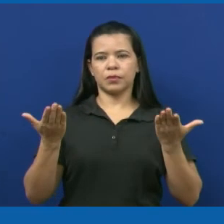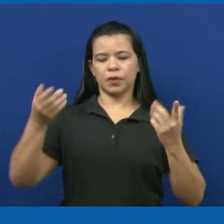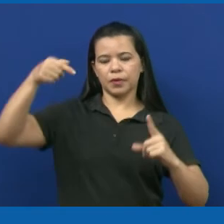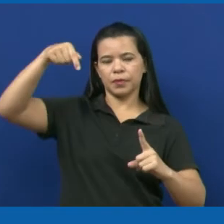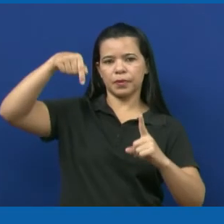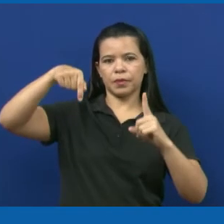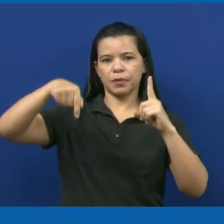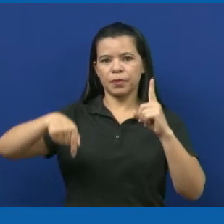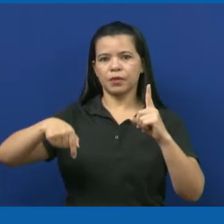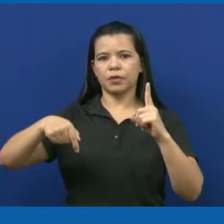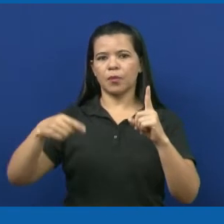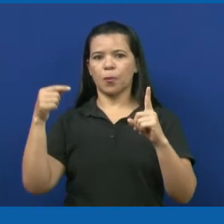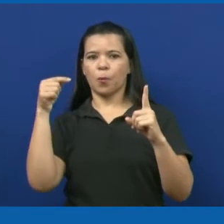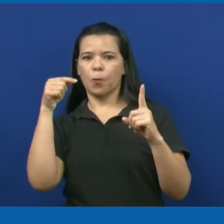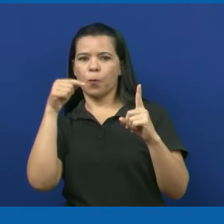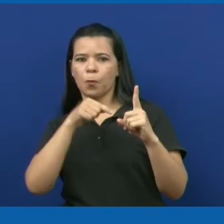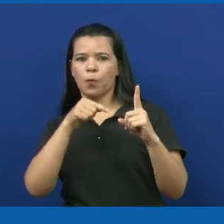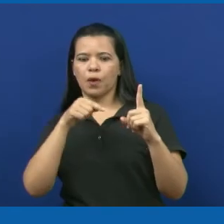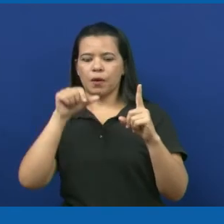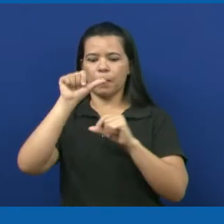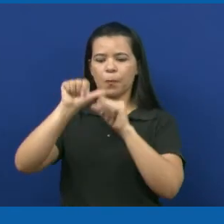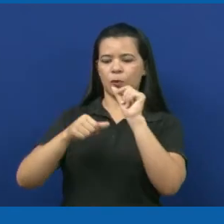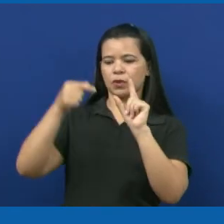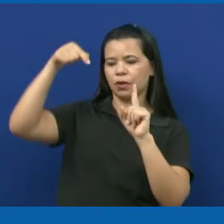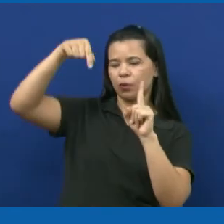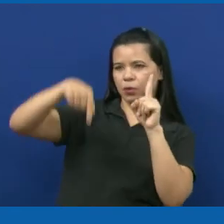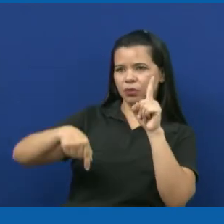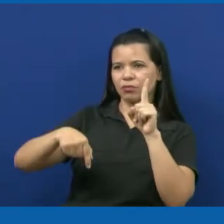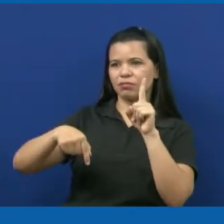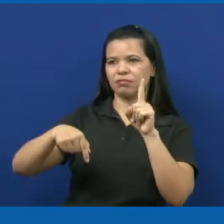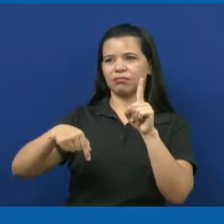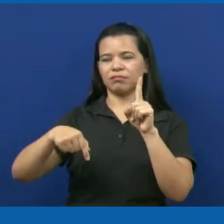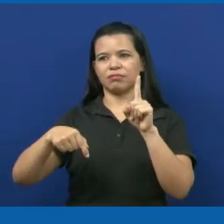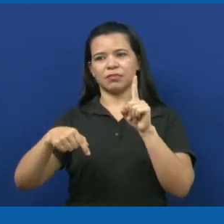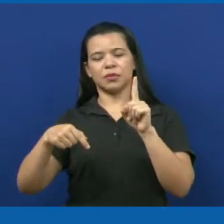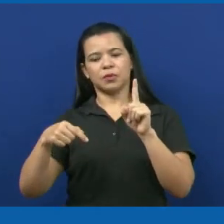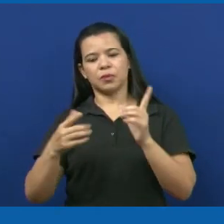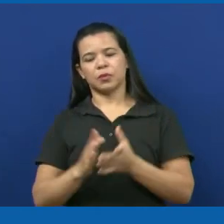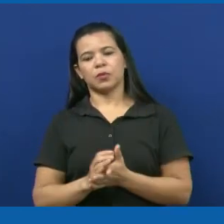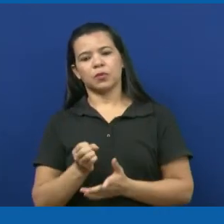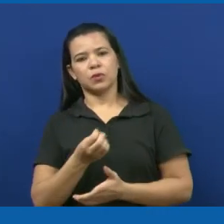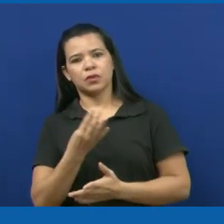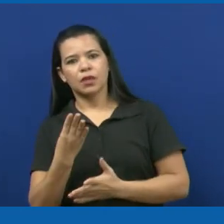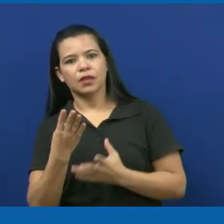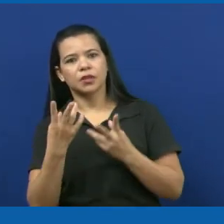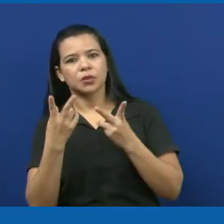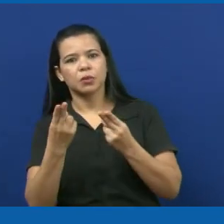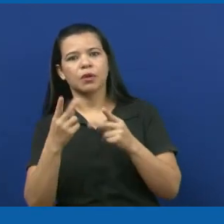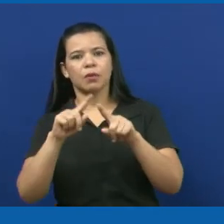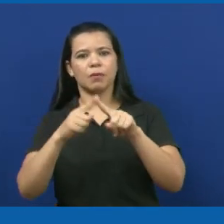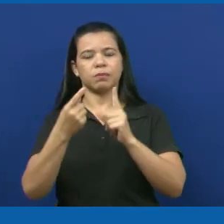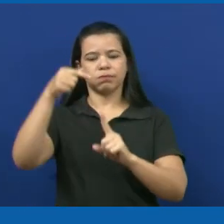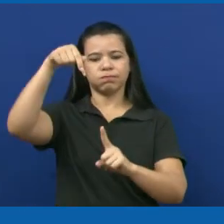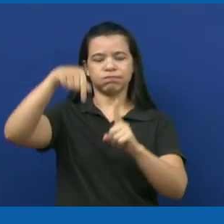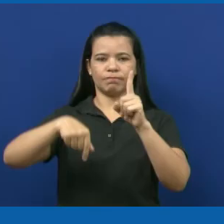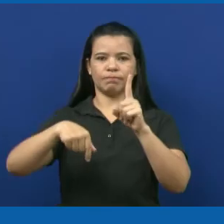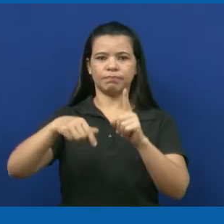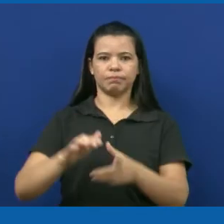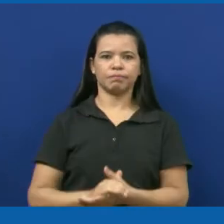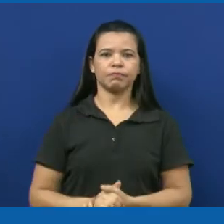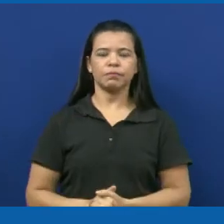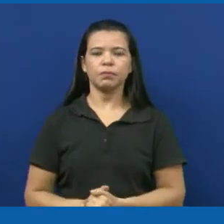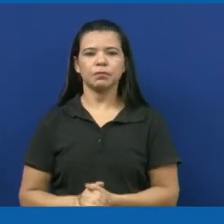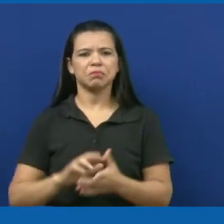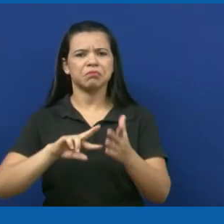uma implica necessariamente na variação da outra, na mesma proporção, porém em sentidos e direção contrários. O que isso quer